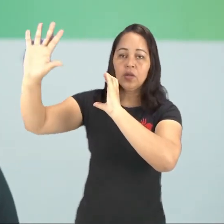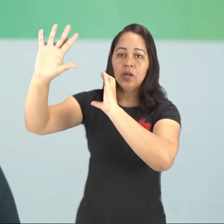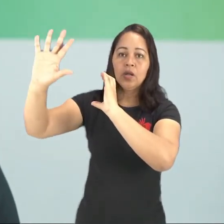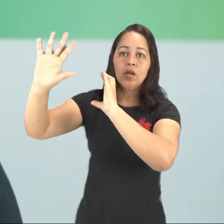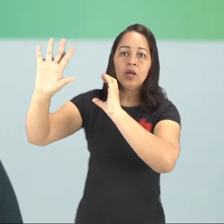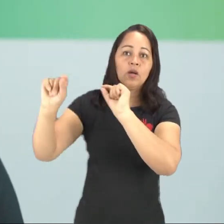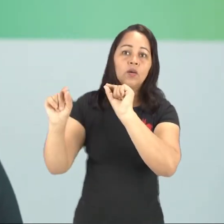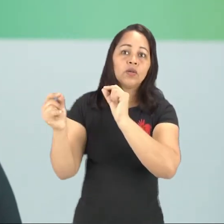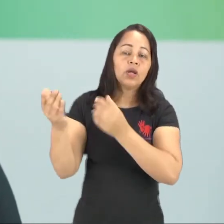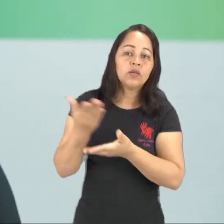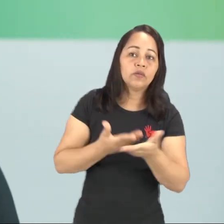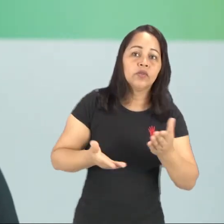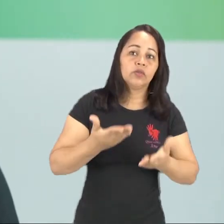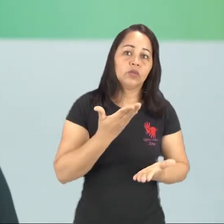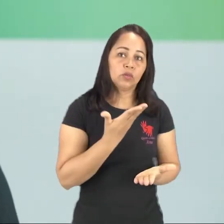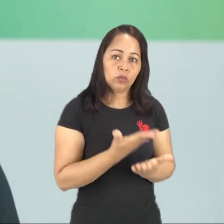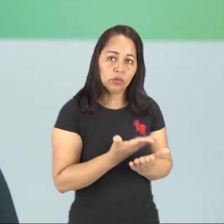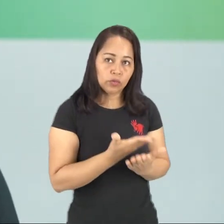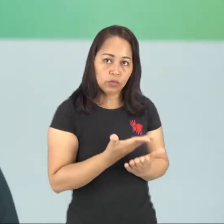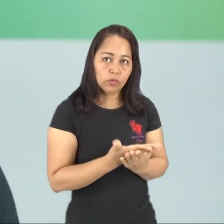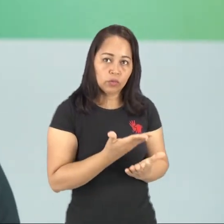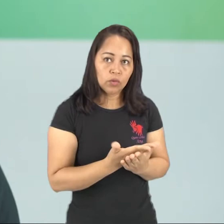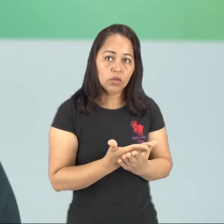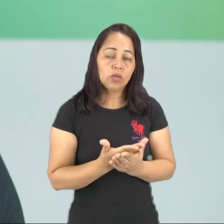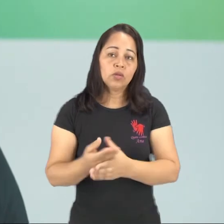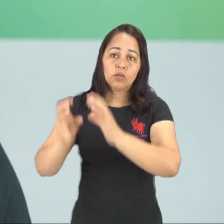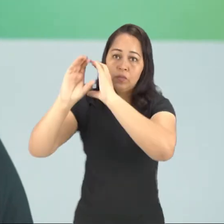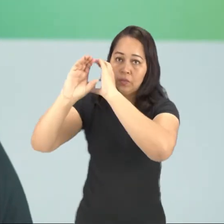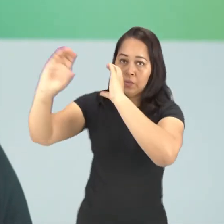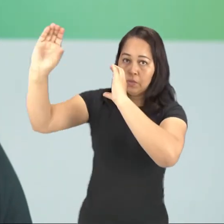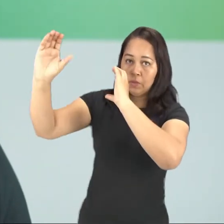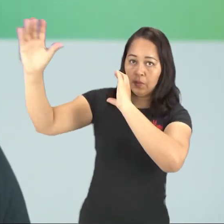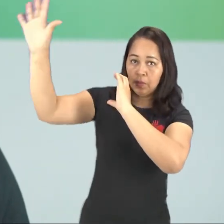dos estudos da astronomia,